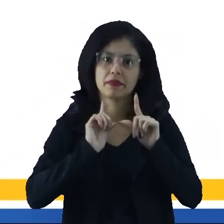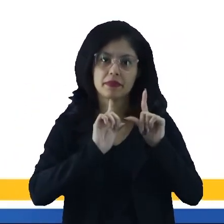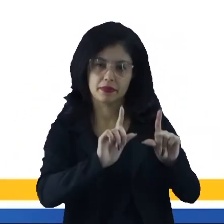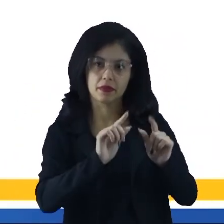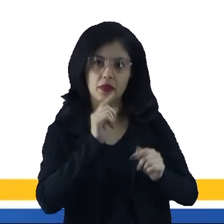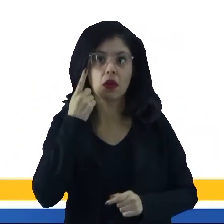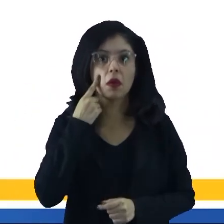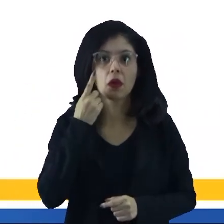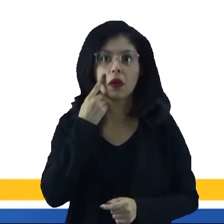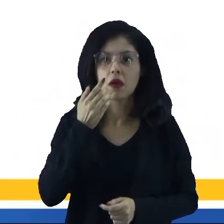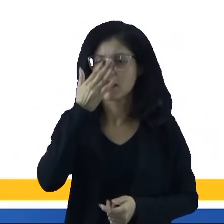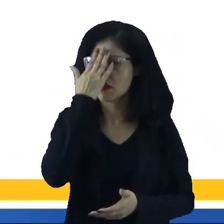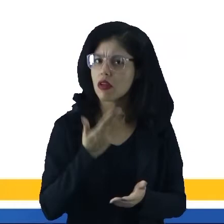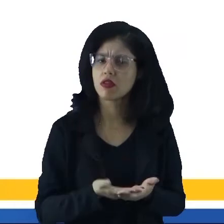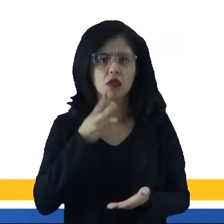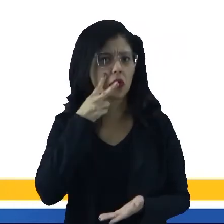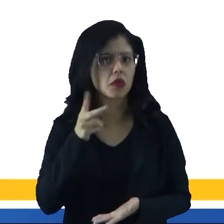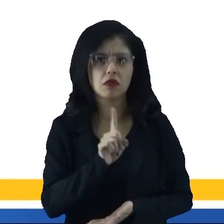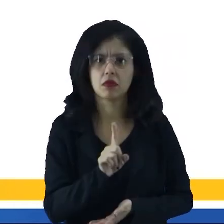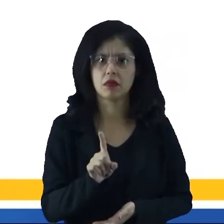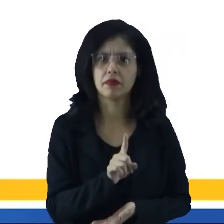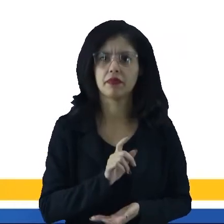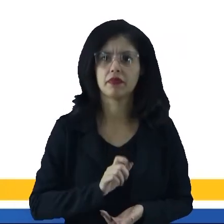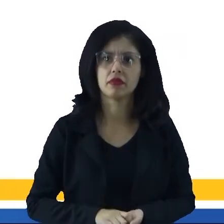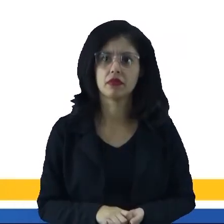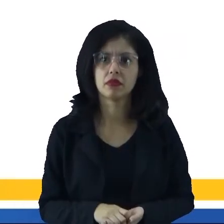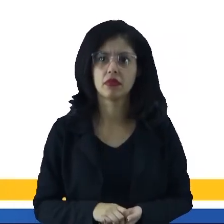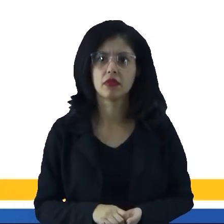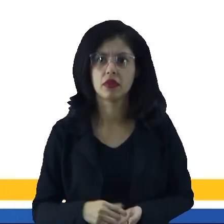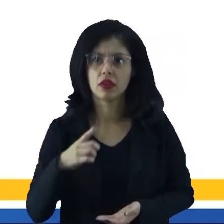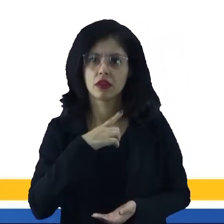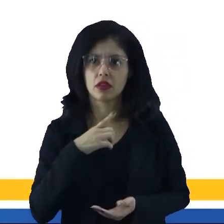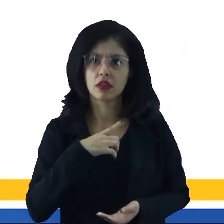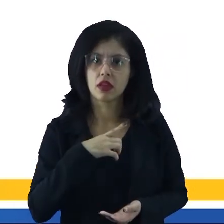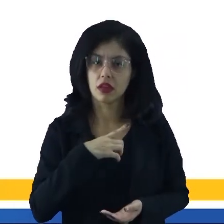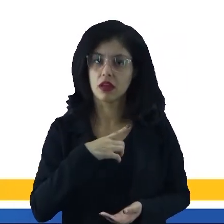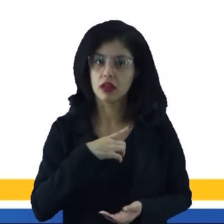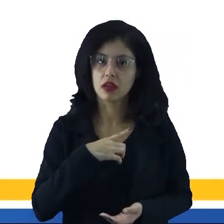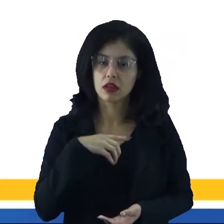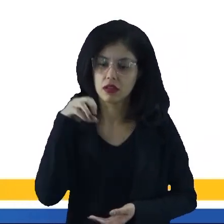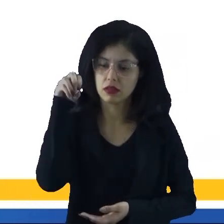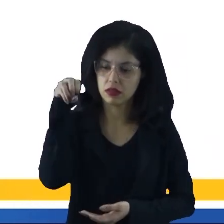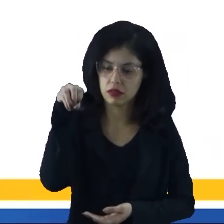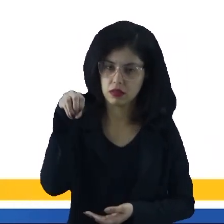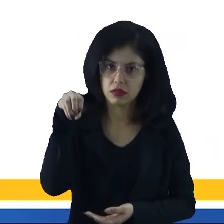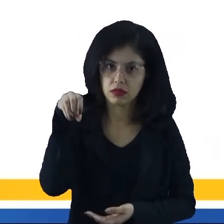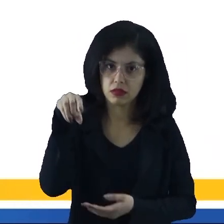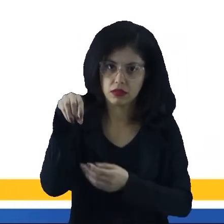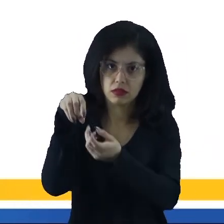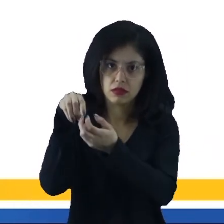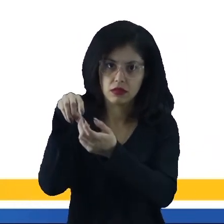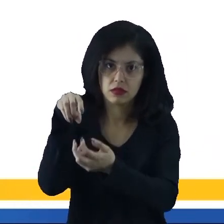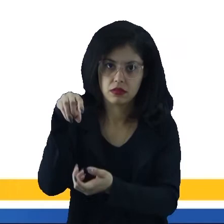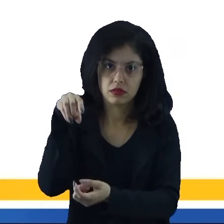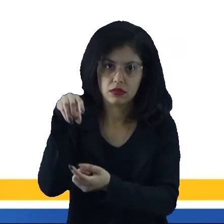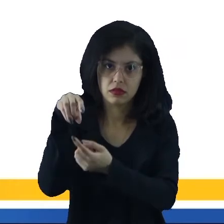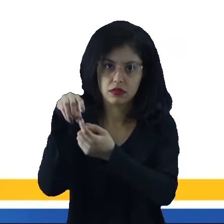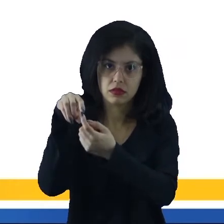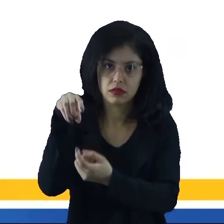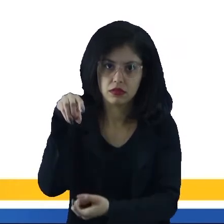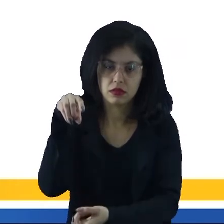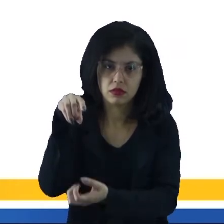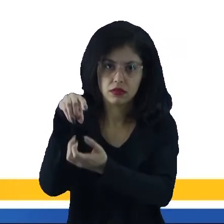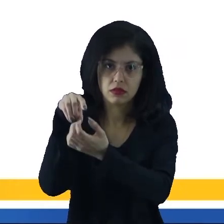Olha, Cascão, não acredito no que eu estou vendo. Então, tem uma torneira, se você observar, que ela está derramando água. No primeiro